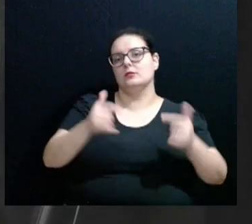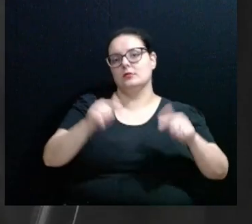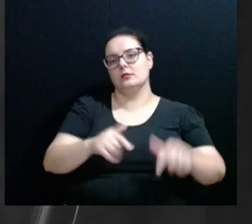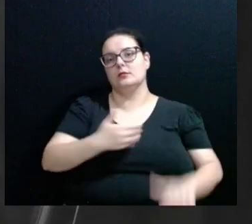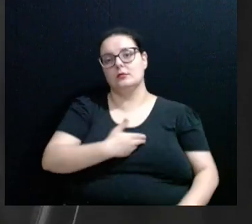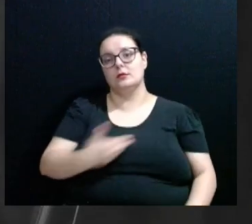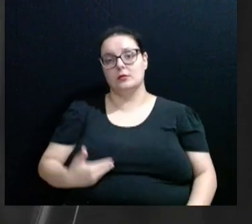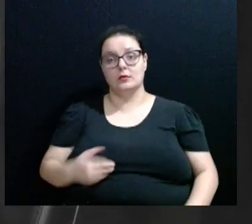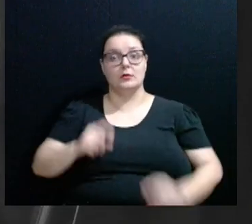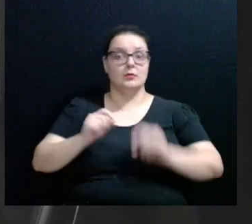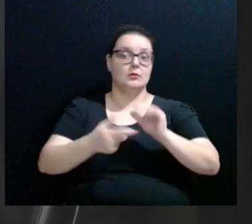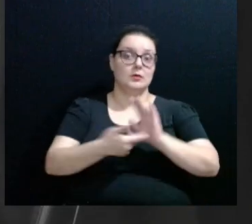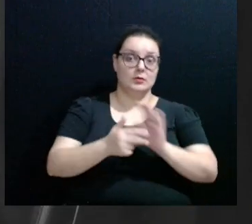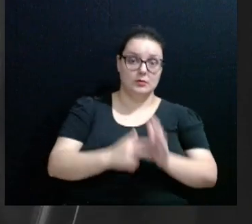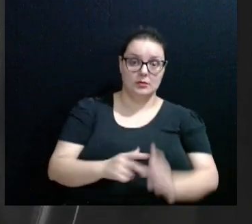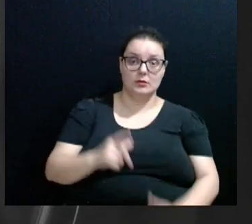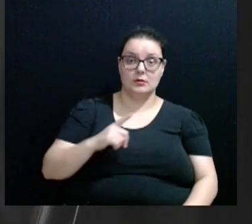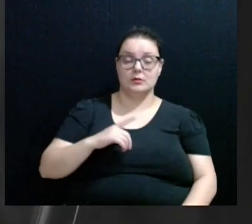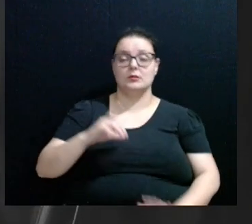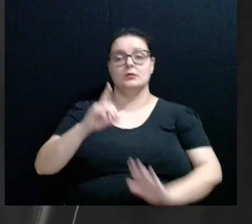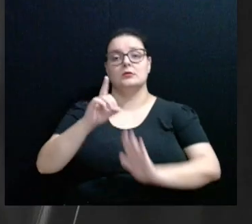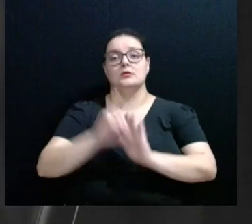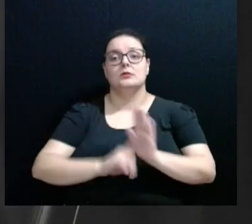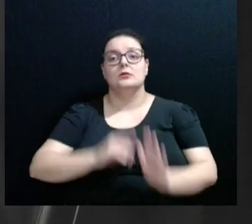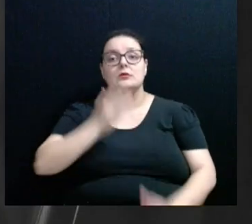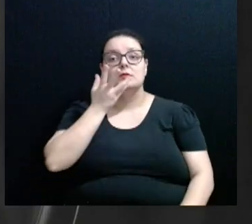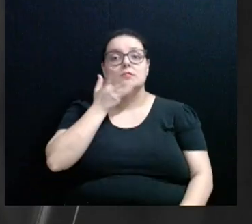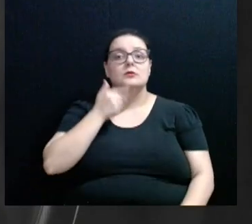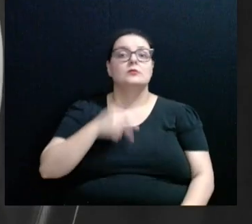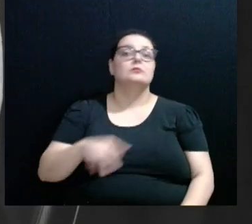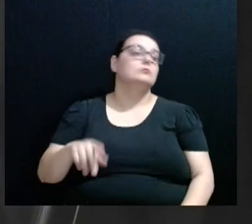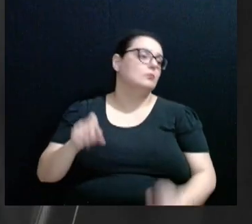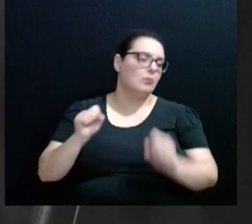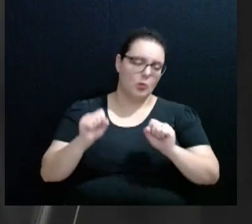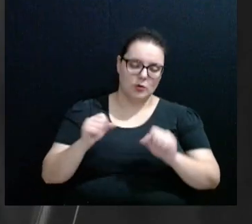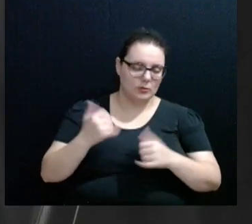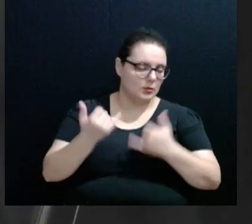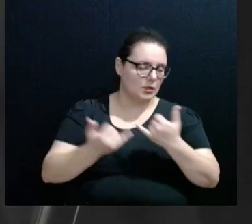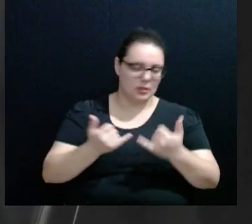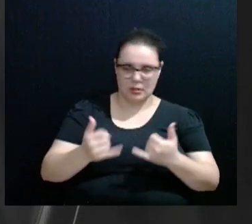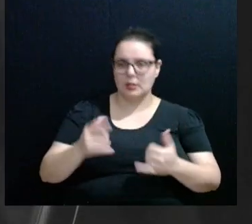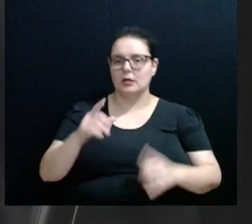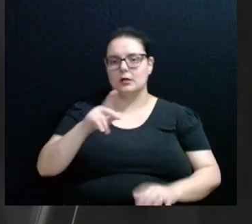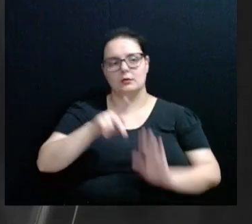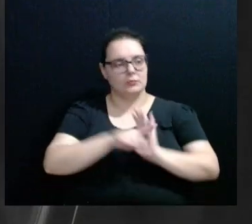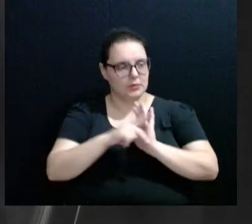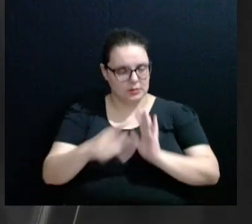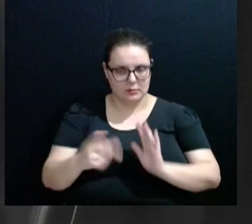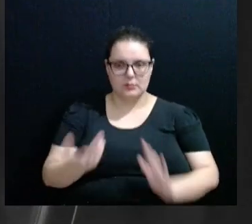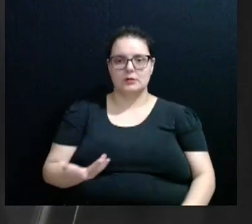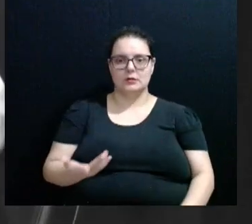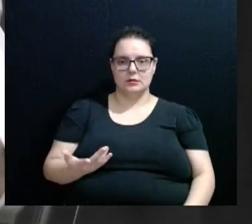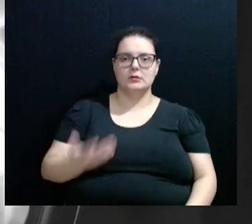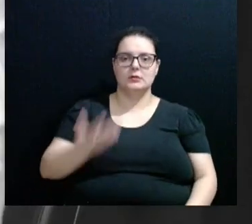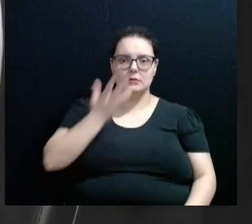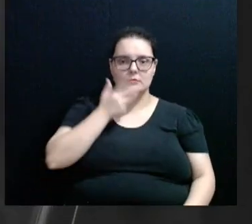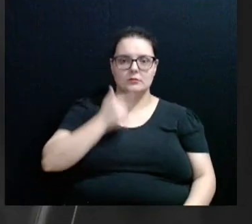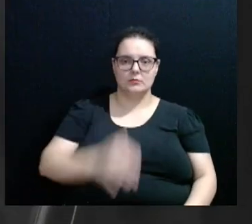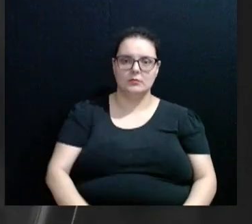Ou seja, a gente está dando direito da criança ser criança, poder brincar, tirando as crianças das telas, que um dia a gente pode falar só